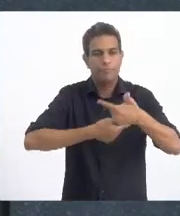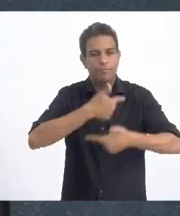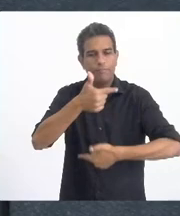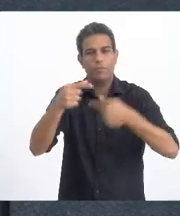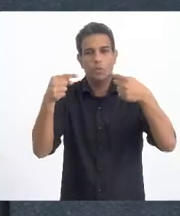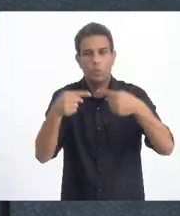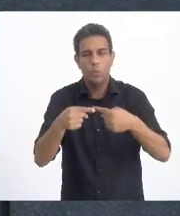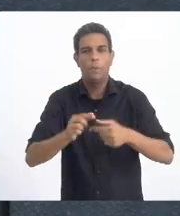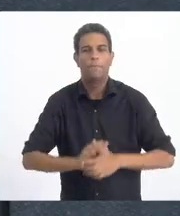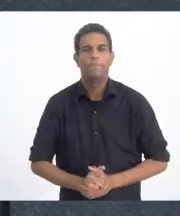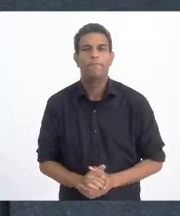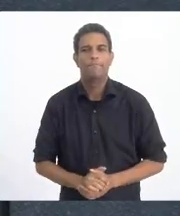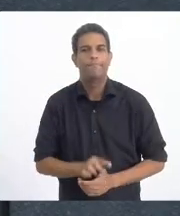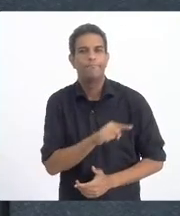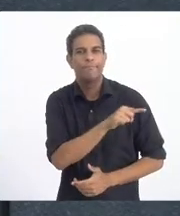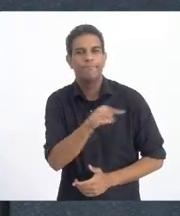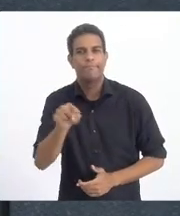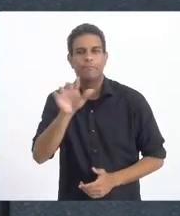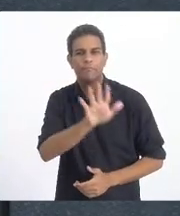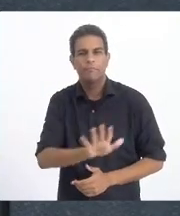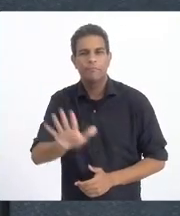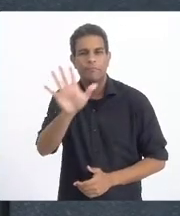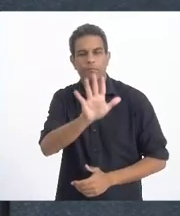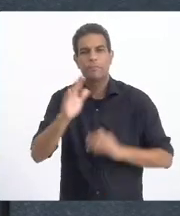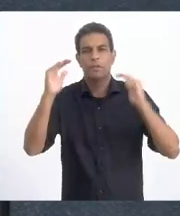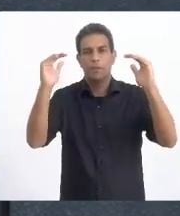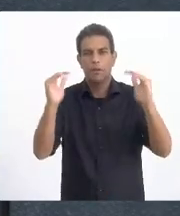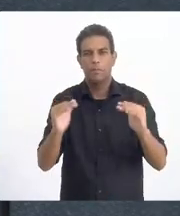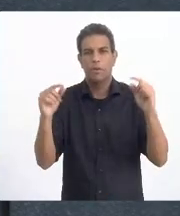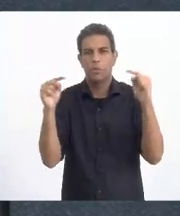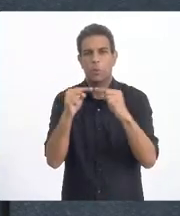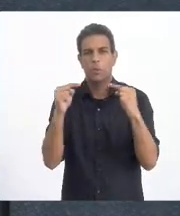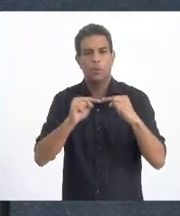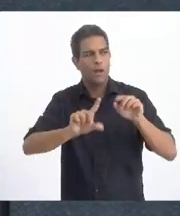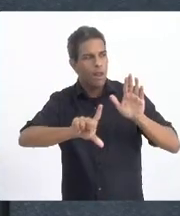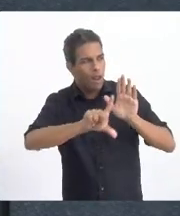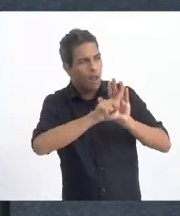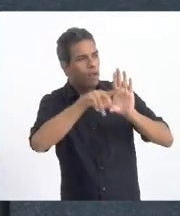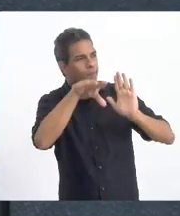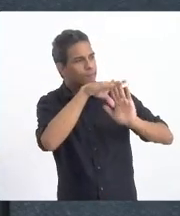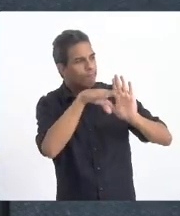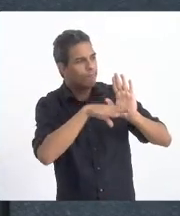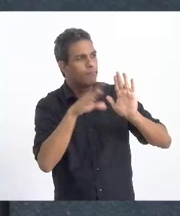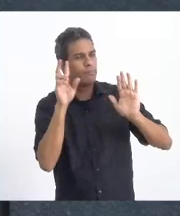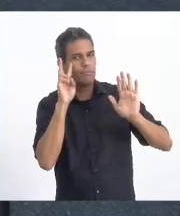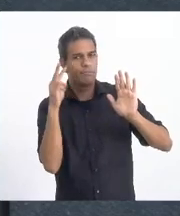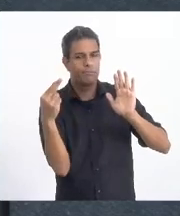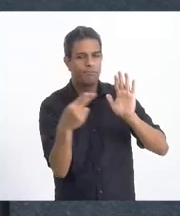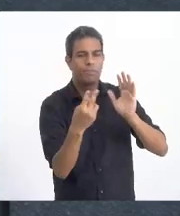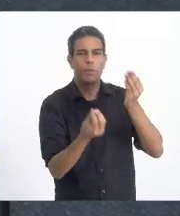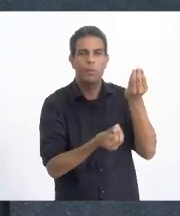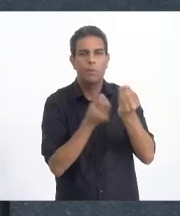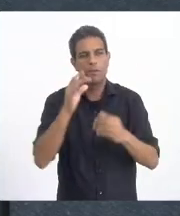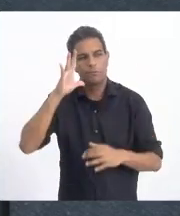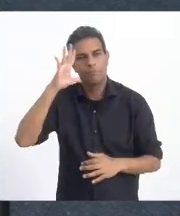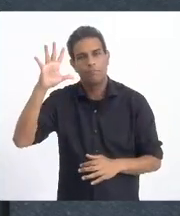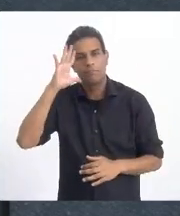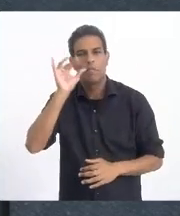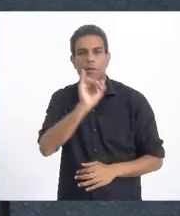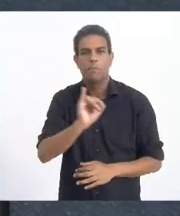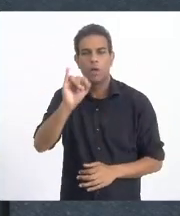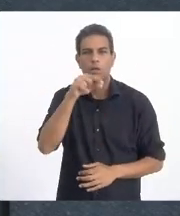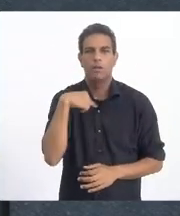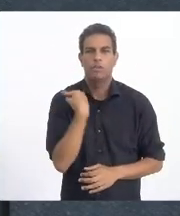Então, dentro de um senso comum, nas balizas que a lei nos permite, acho que seria uma reflexão muito